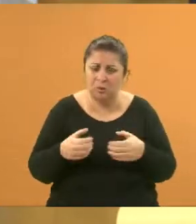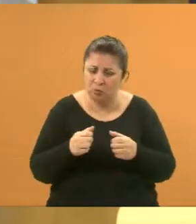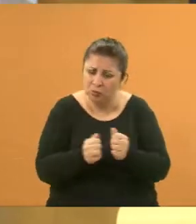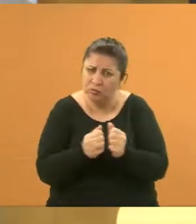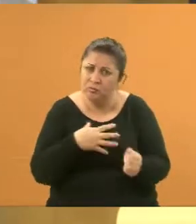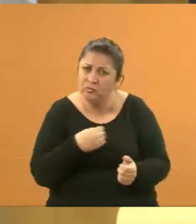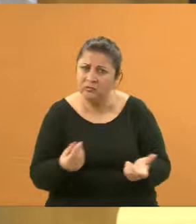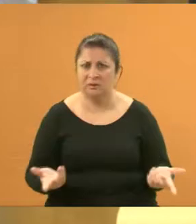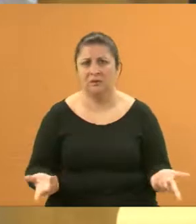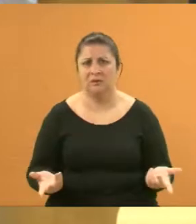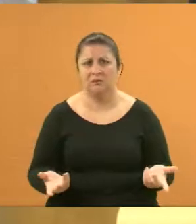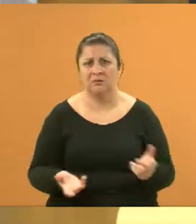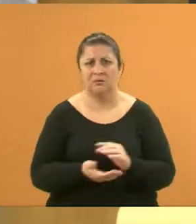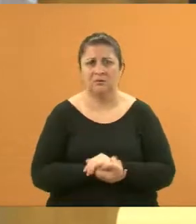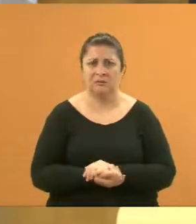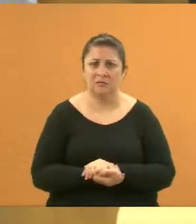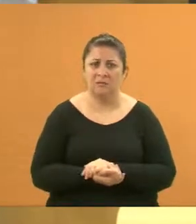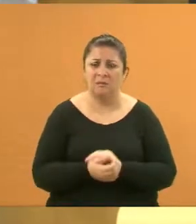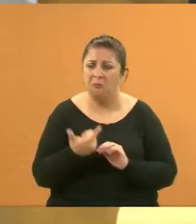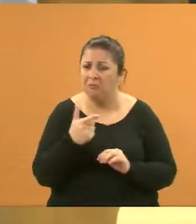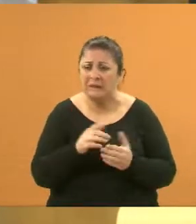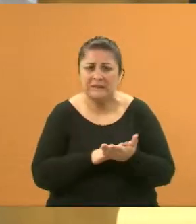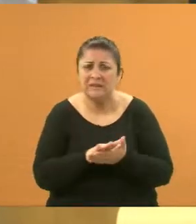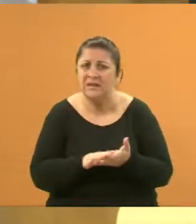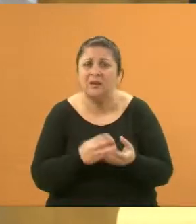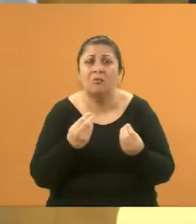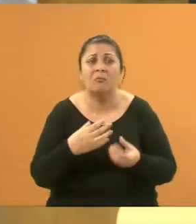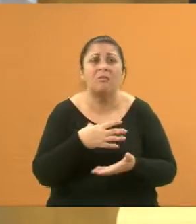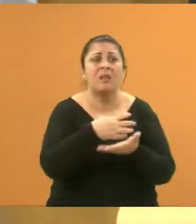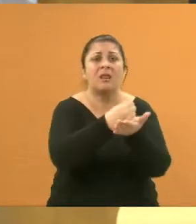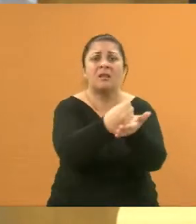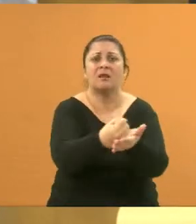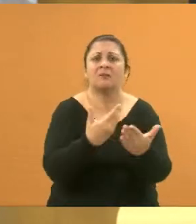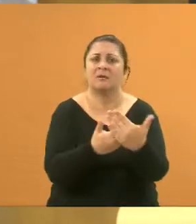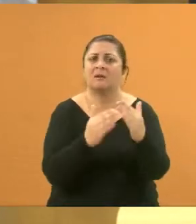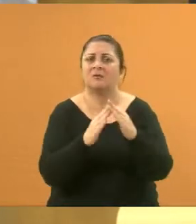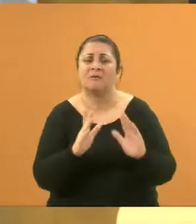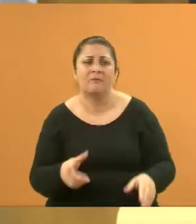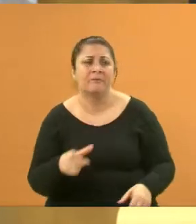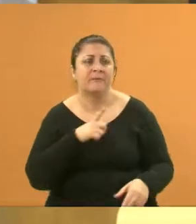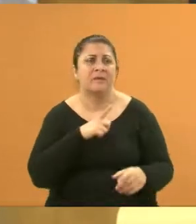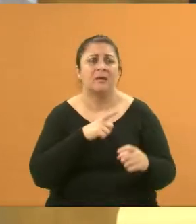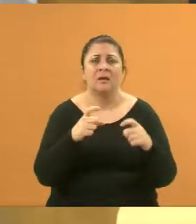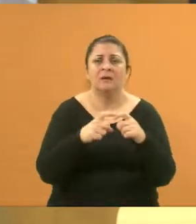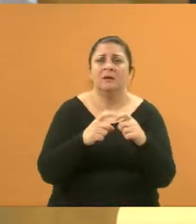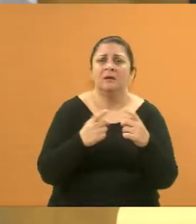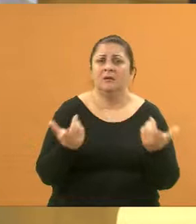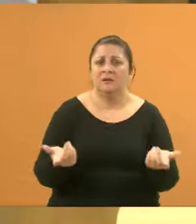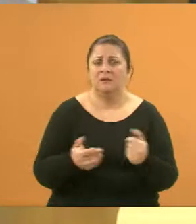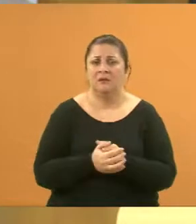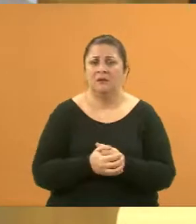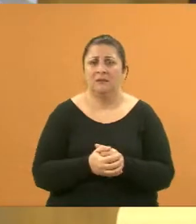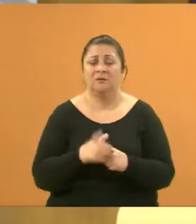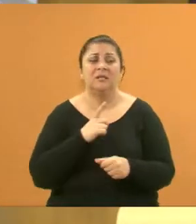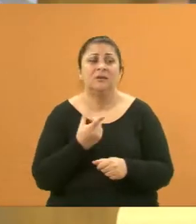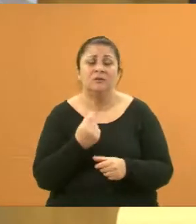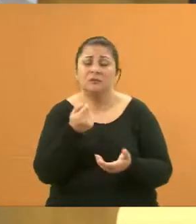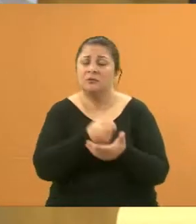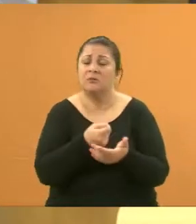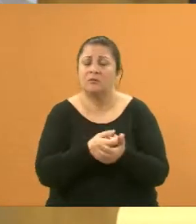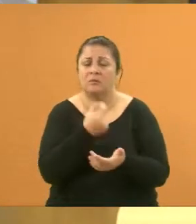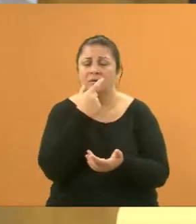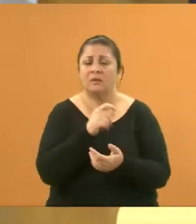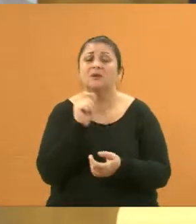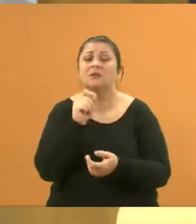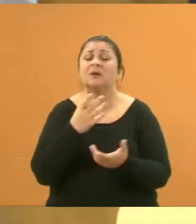filhos, muitas vezes sem ter as condições de levar na escola, de ter um médico adequado, de ter o dinheiro para comprar o remédio. Quem vai submeter a